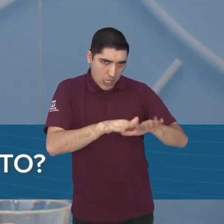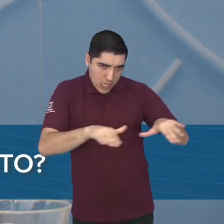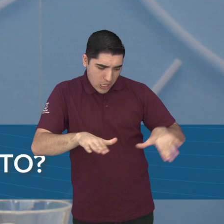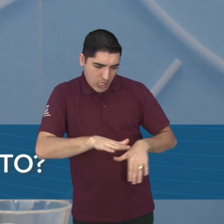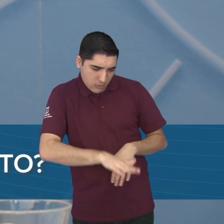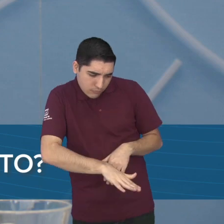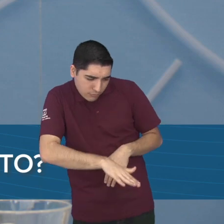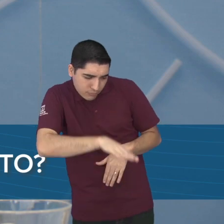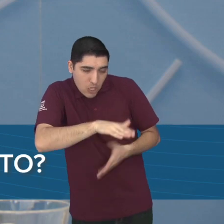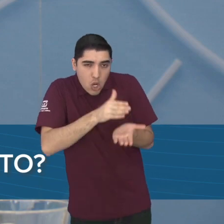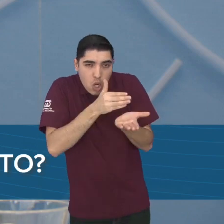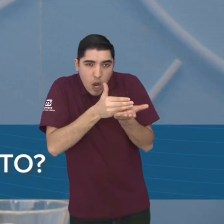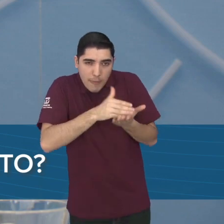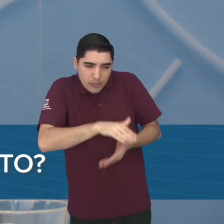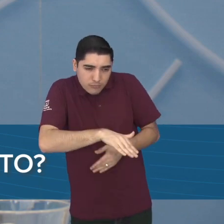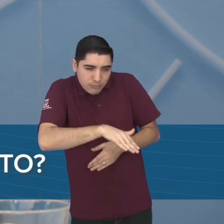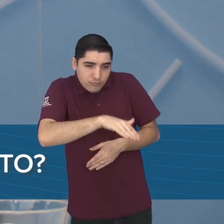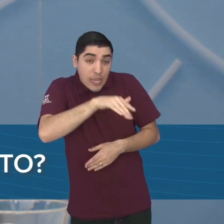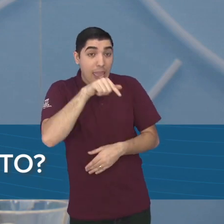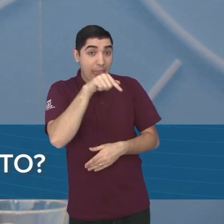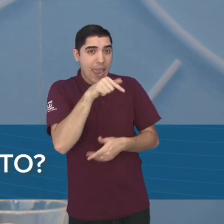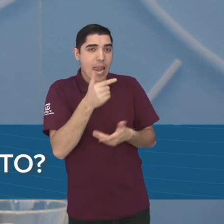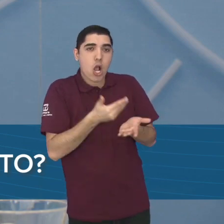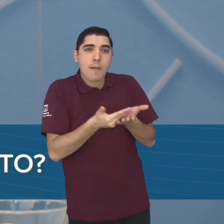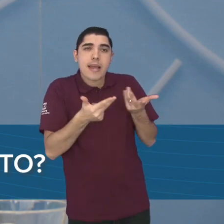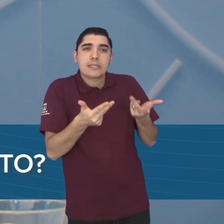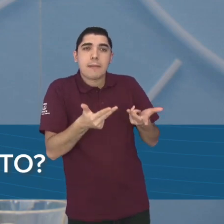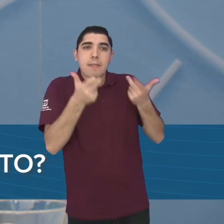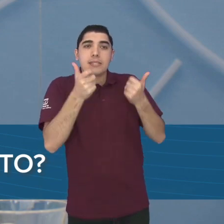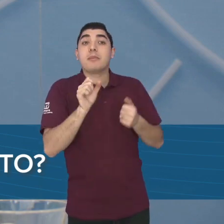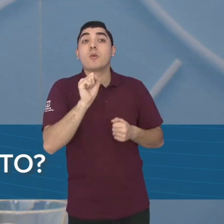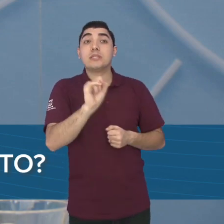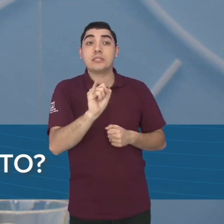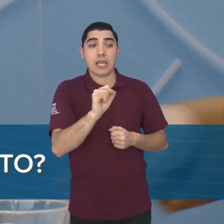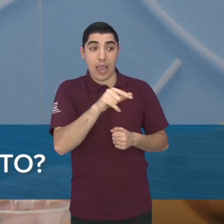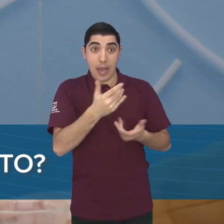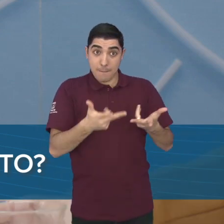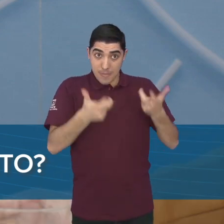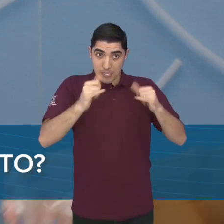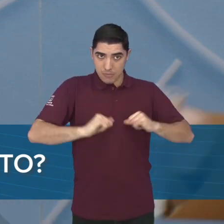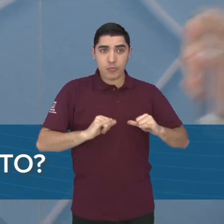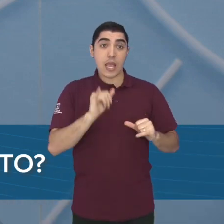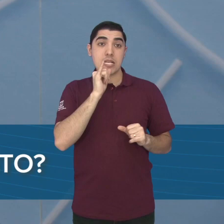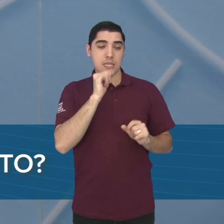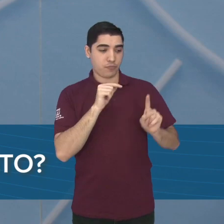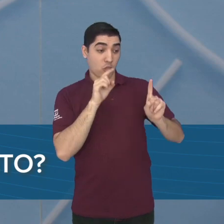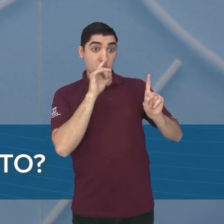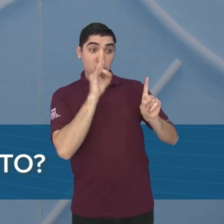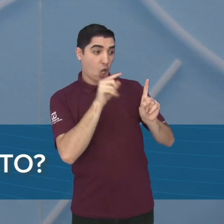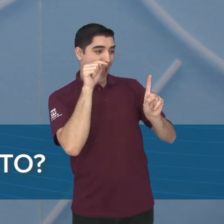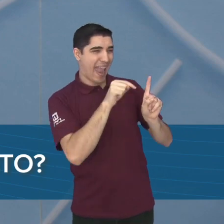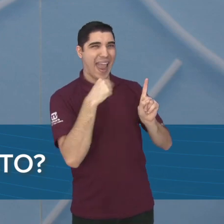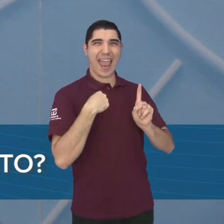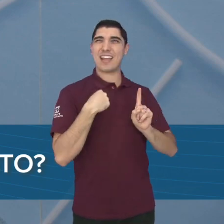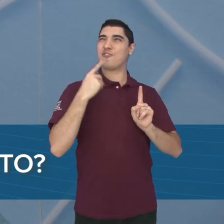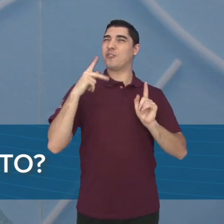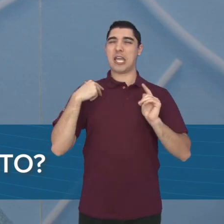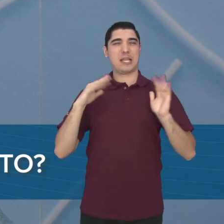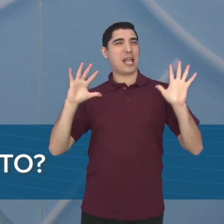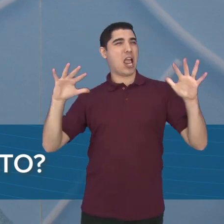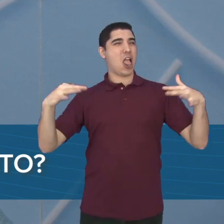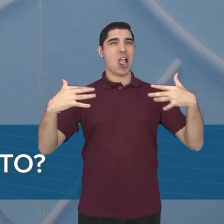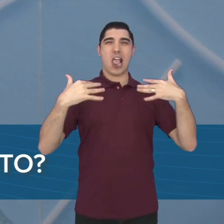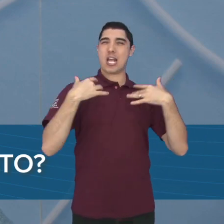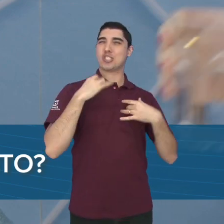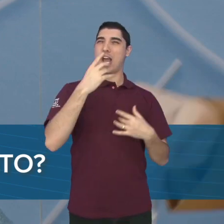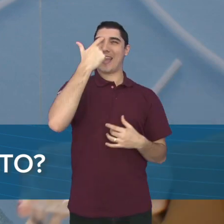anos, a criança, acho que ela começa a perceber ali o sofrimento quando ela vê que existe um outro, né? Então não é só o mundo dela, né, que